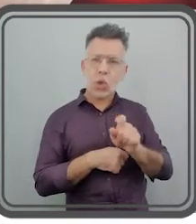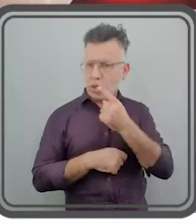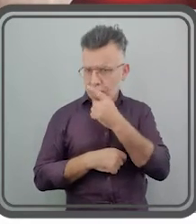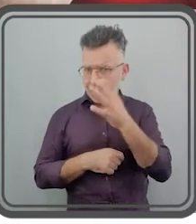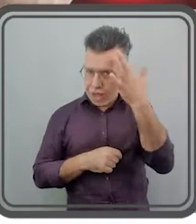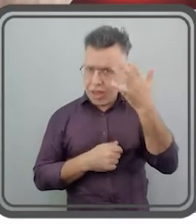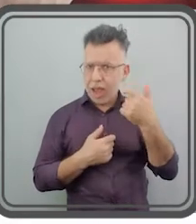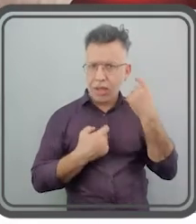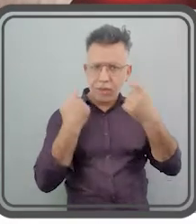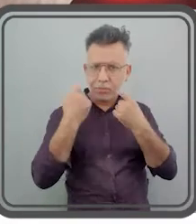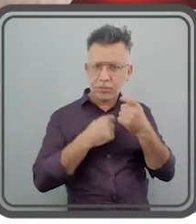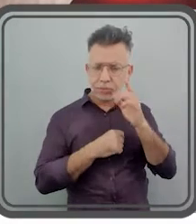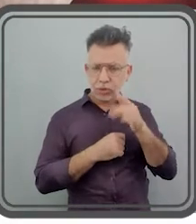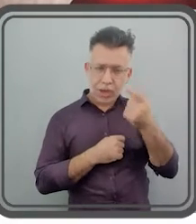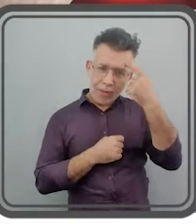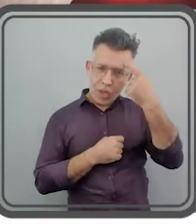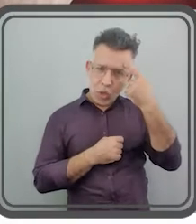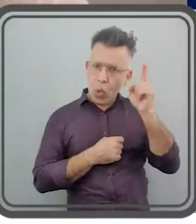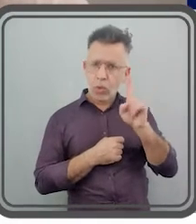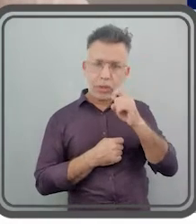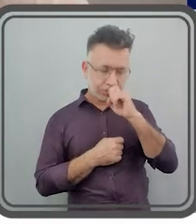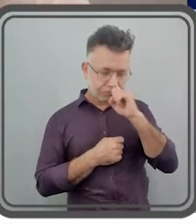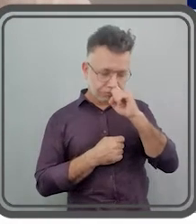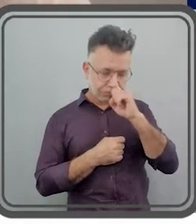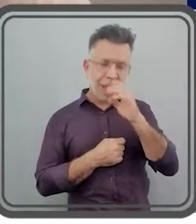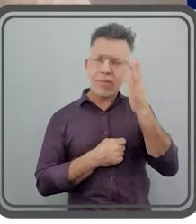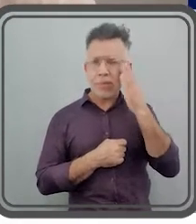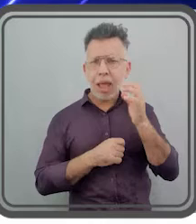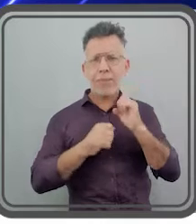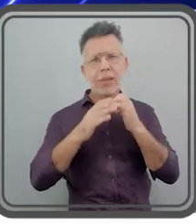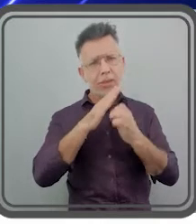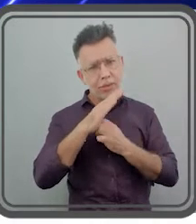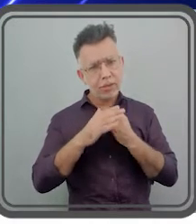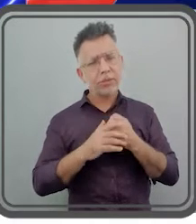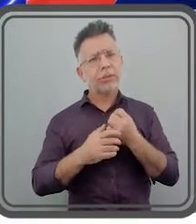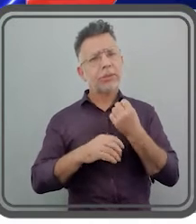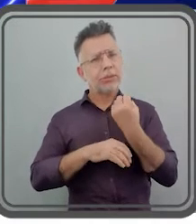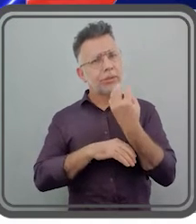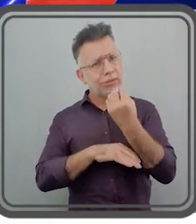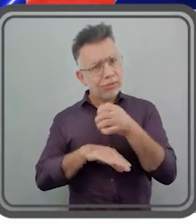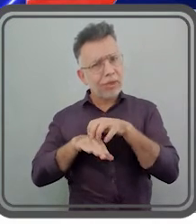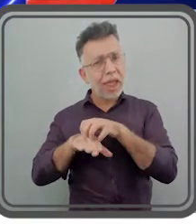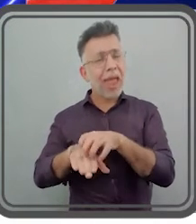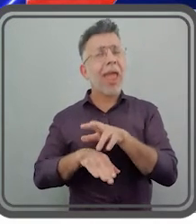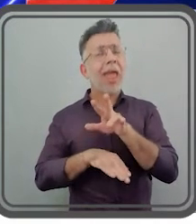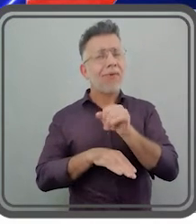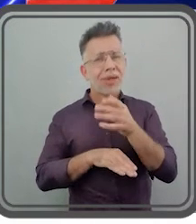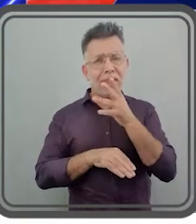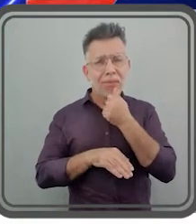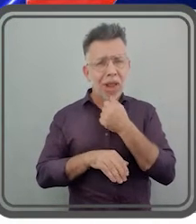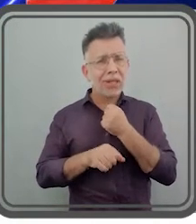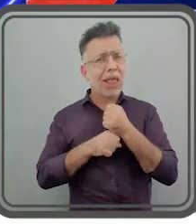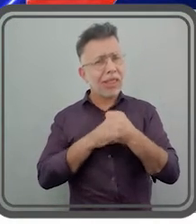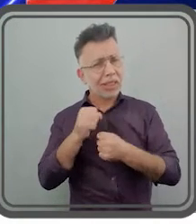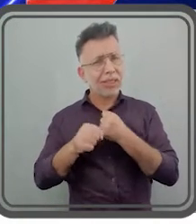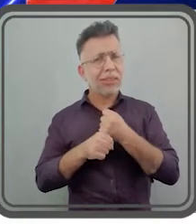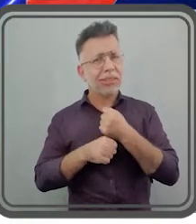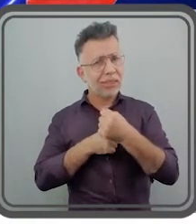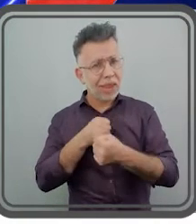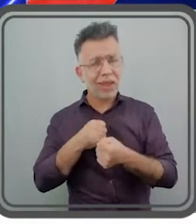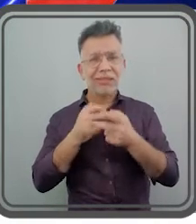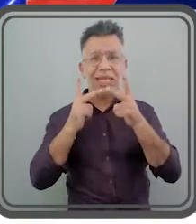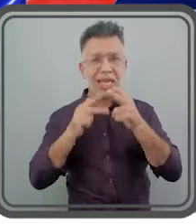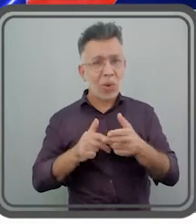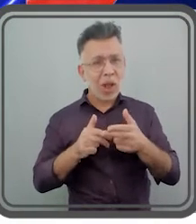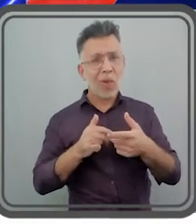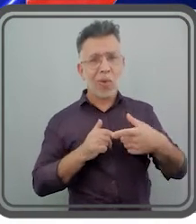tá sem a gente sabe que a indústria de viagem vai levar um tempo ainda velha para alguns anos a retomar o mesmo